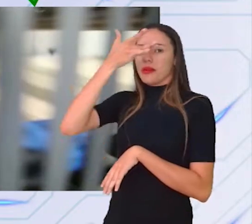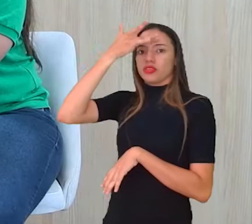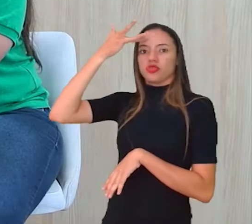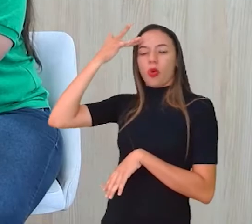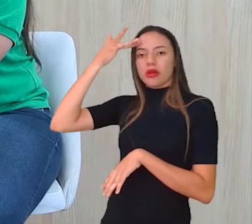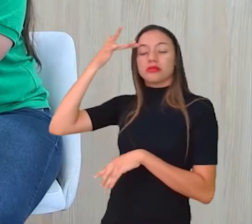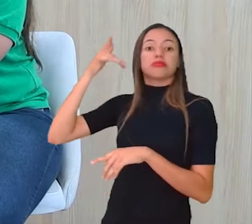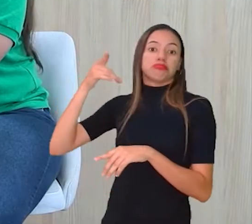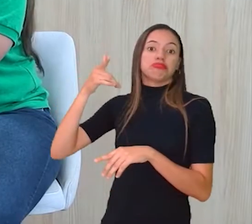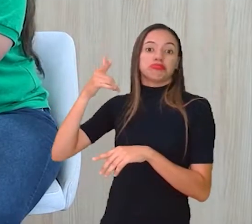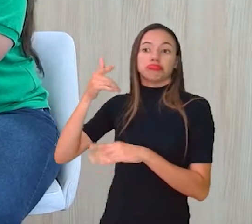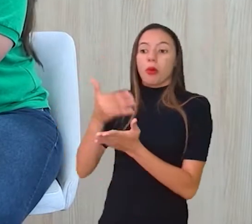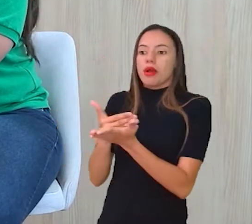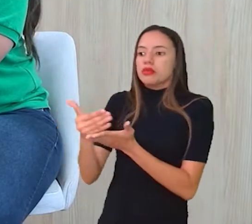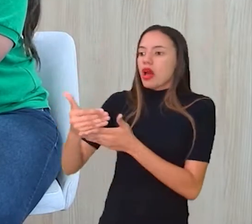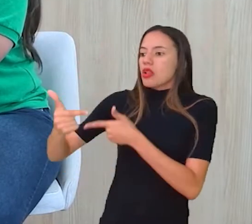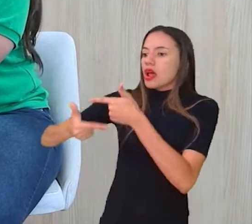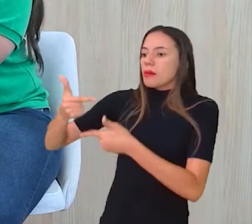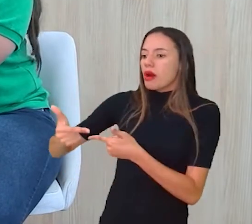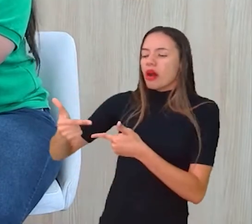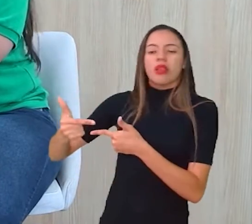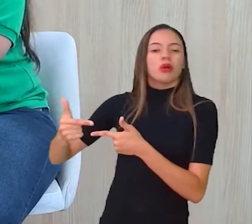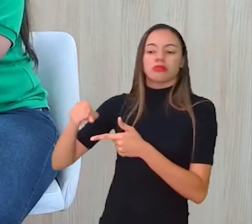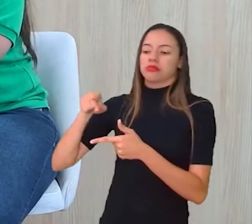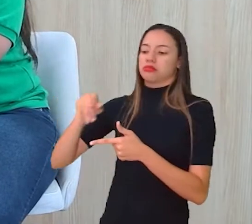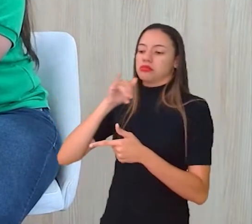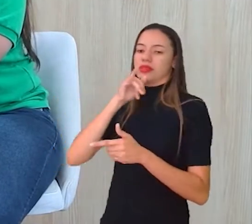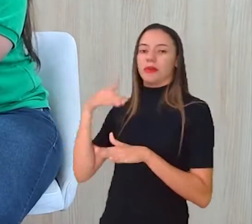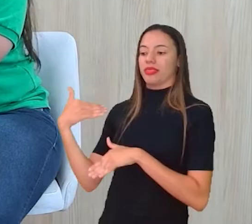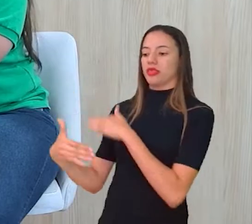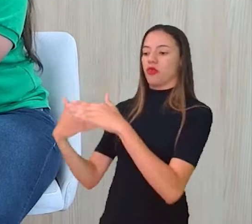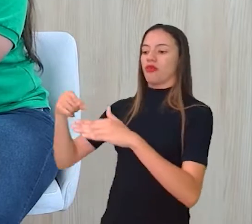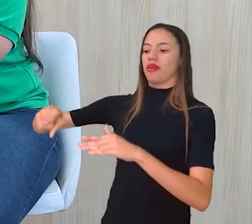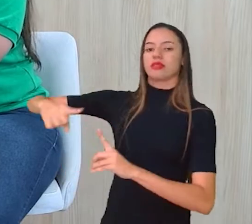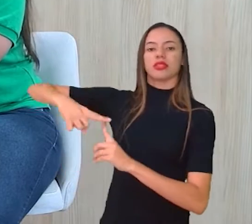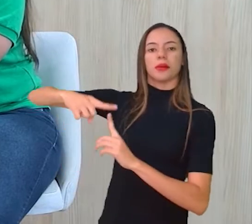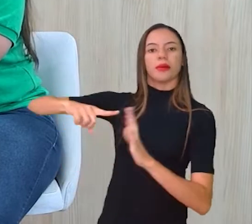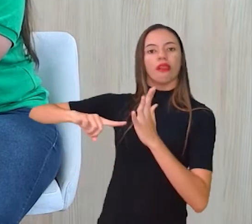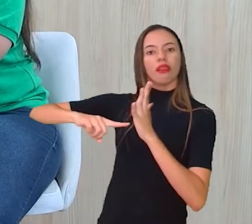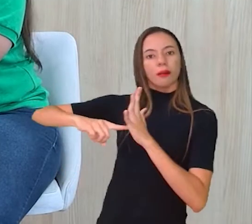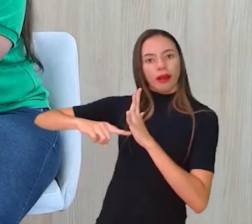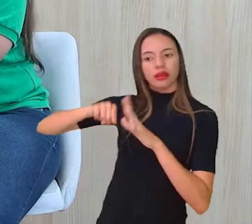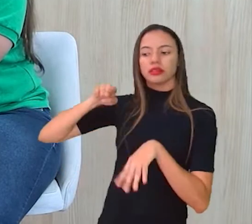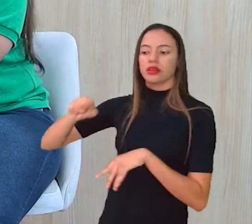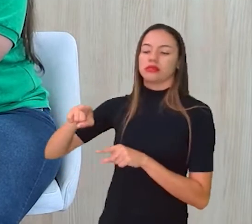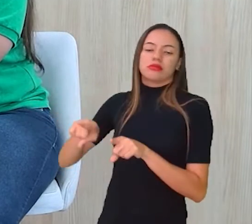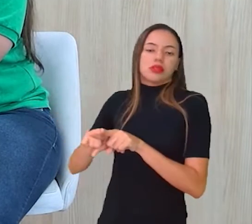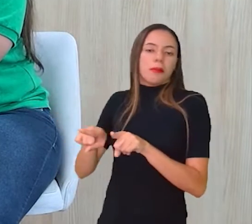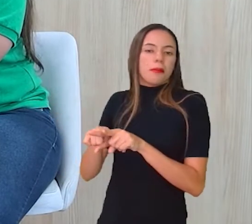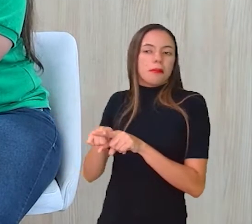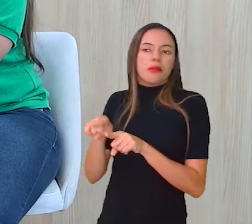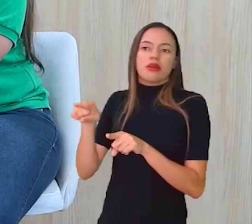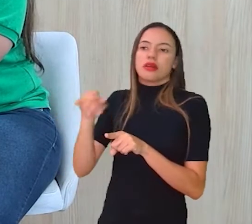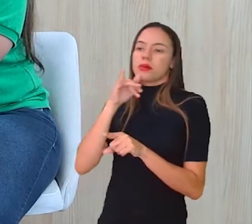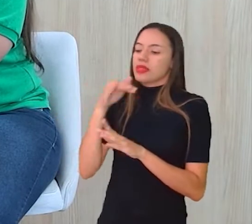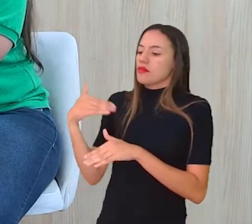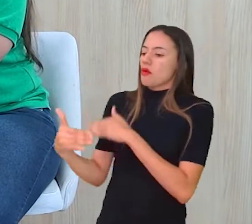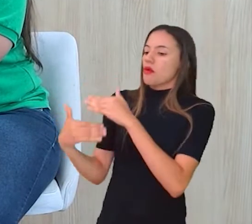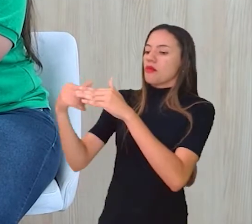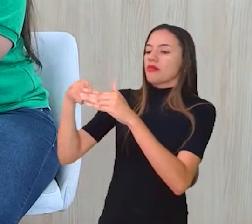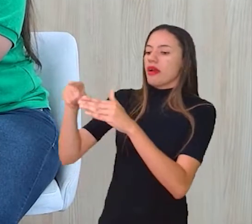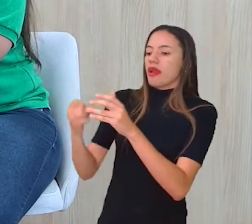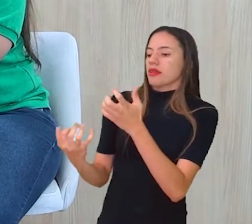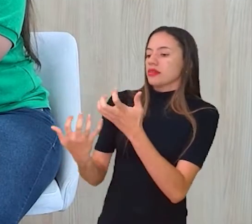ganharam empregos para desenvolver esse tipo de máquina, né? Ou seja, para desenvolver aí as máquinas,